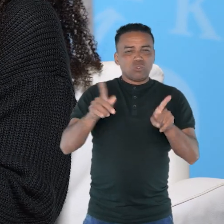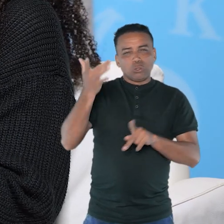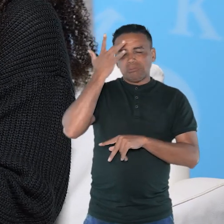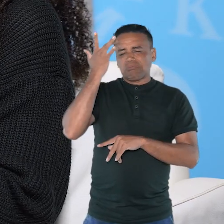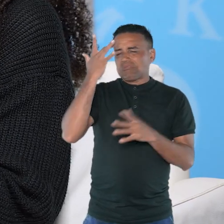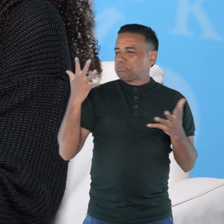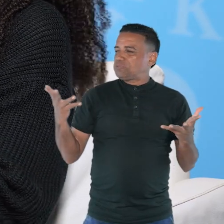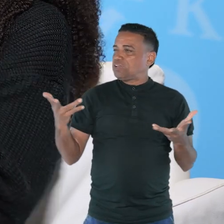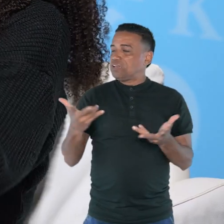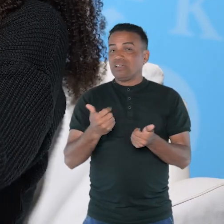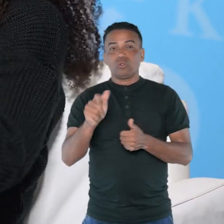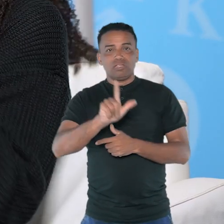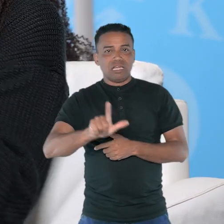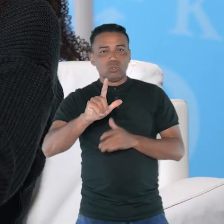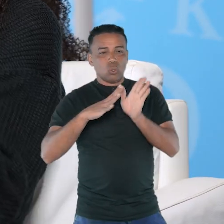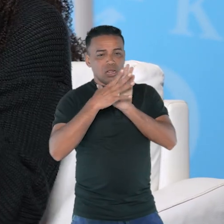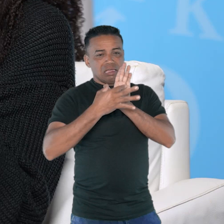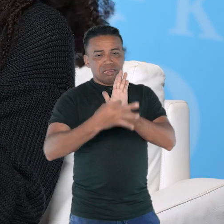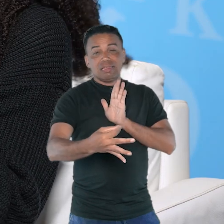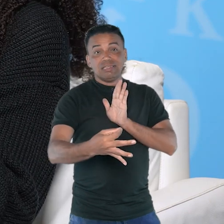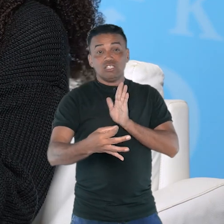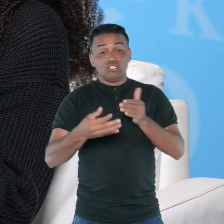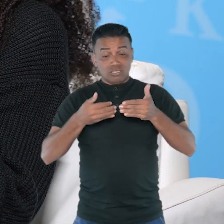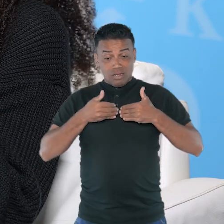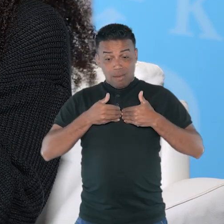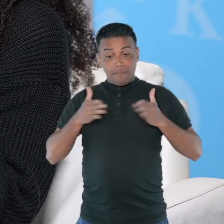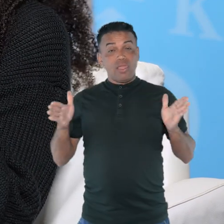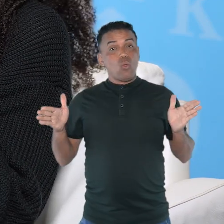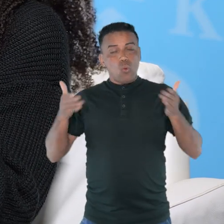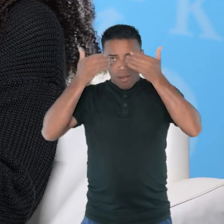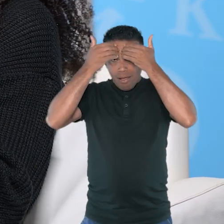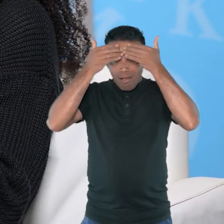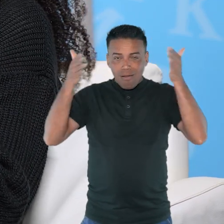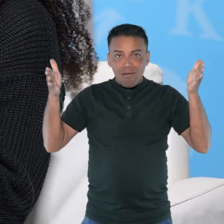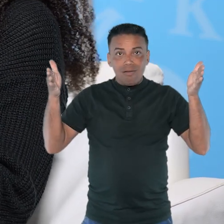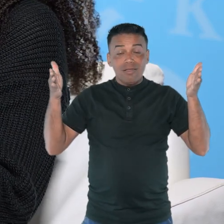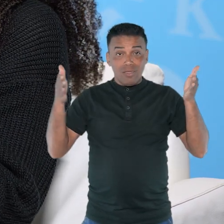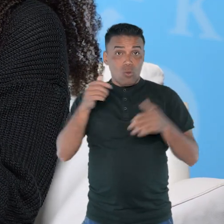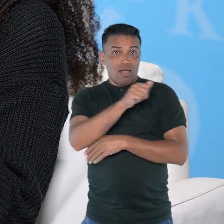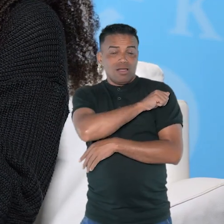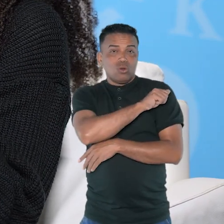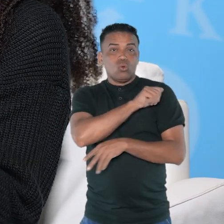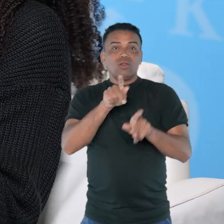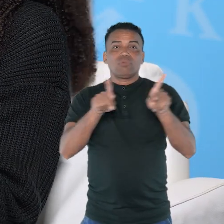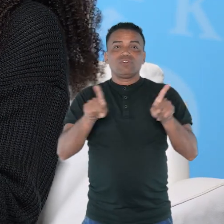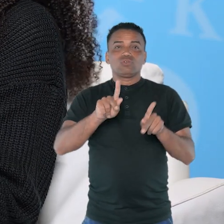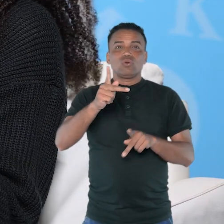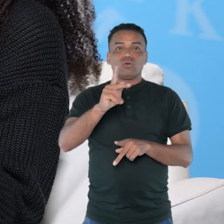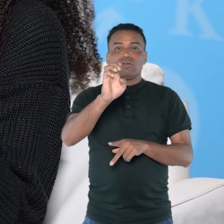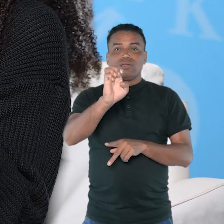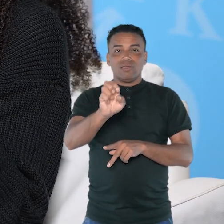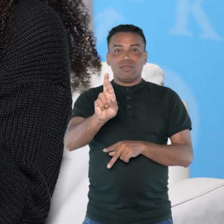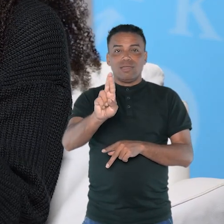forma, a partir da crítica também foi uma coisa que abriu minha vida, assim, minha cabeça. Eu fui aluna, por exemplo, do professor Hermenegildo